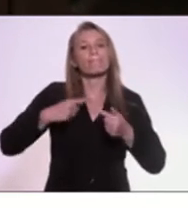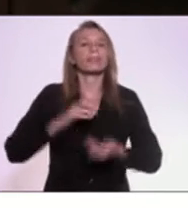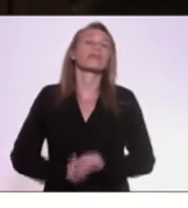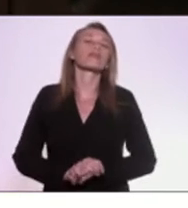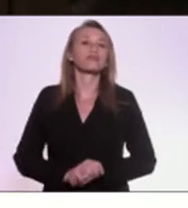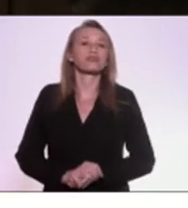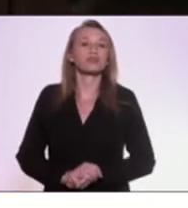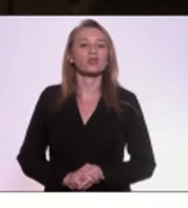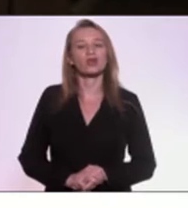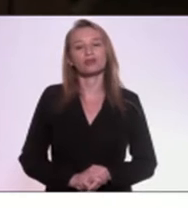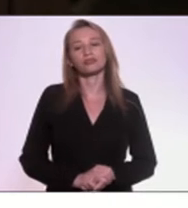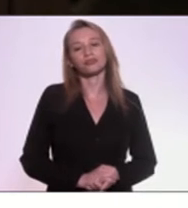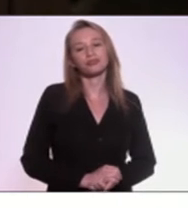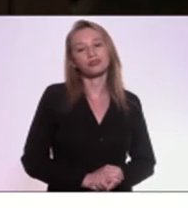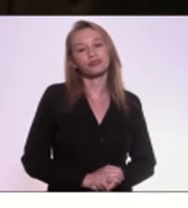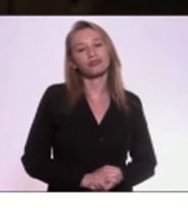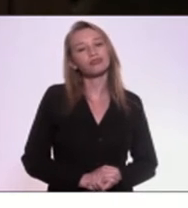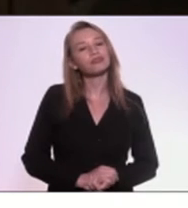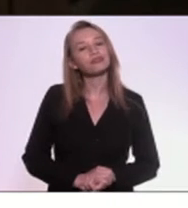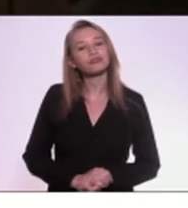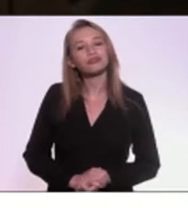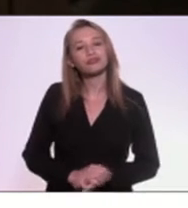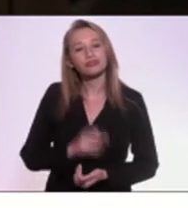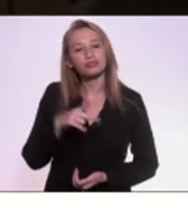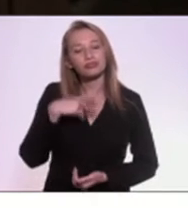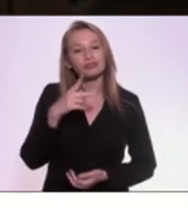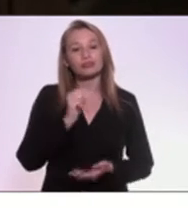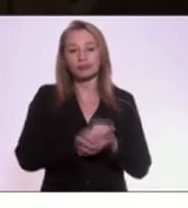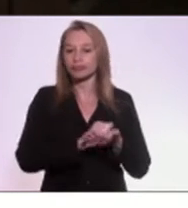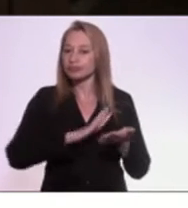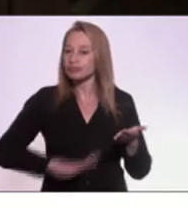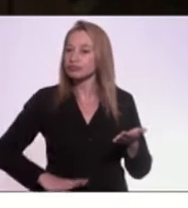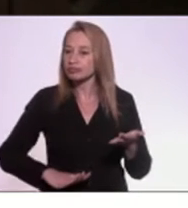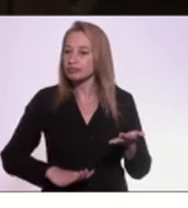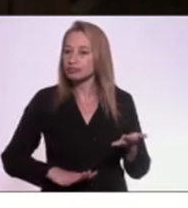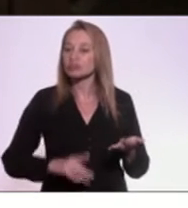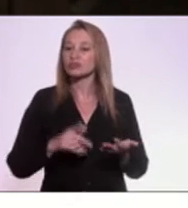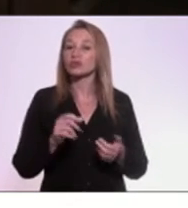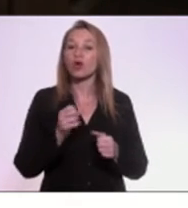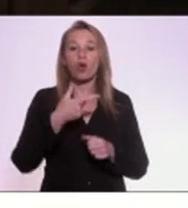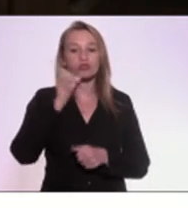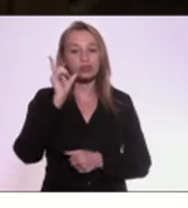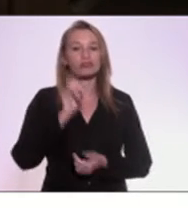afetuoso. Registro que faço sobre a atividade